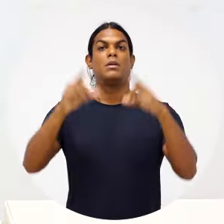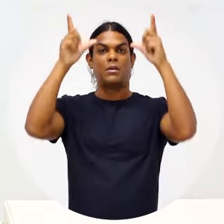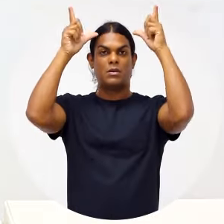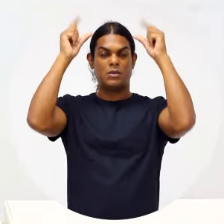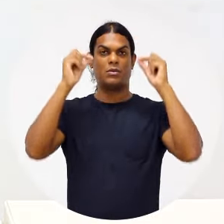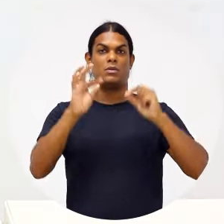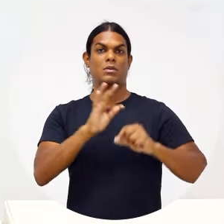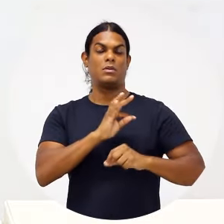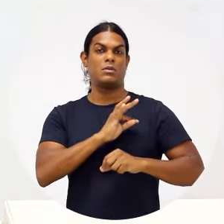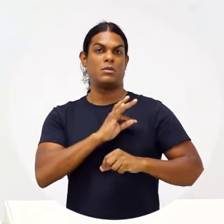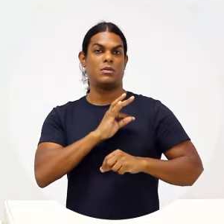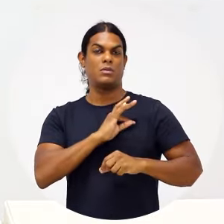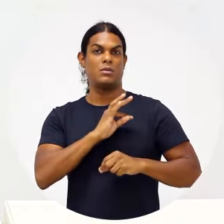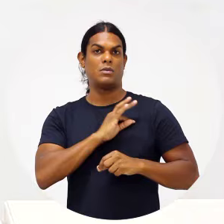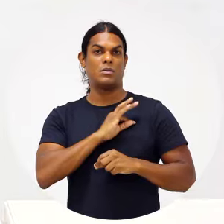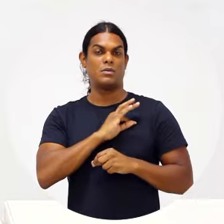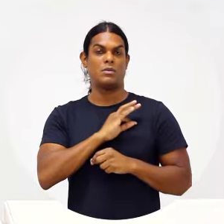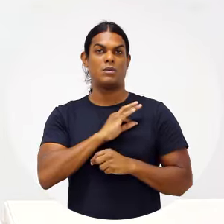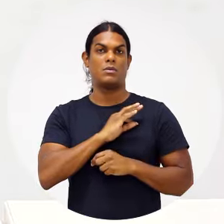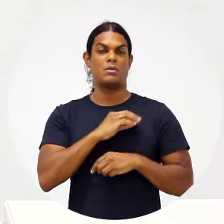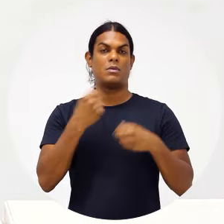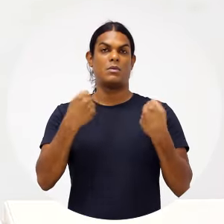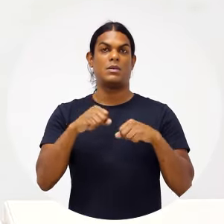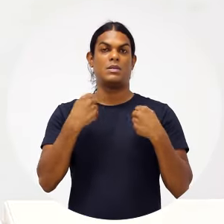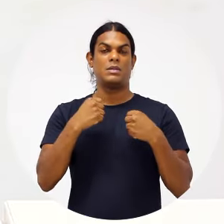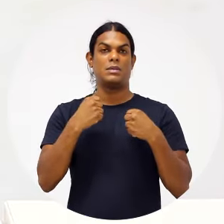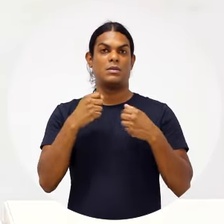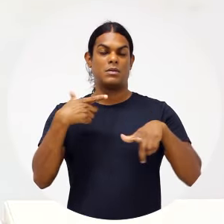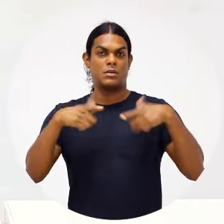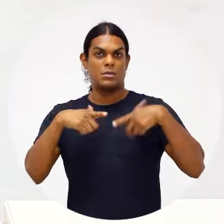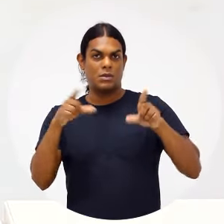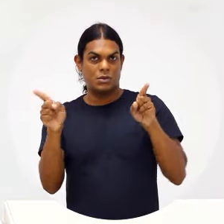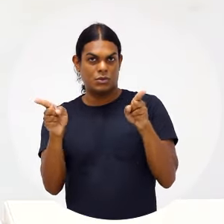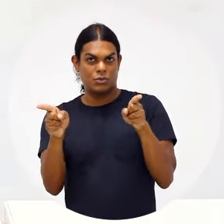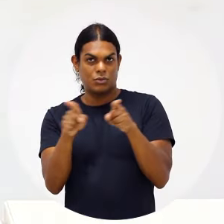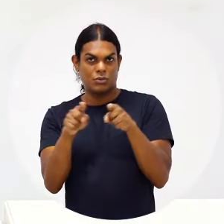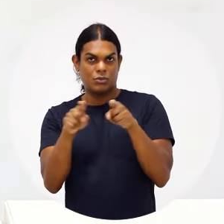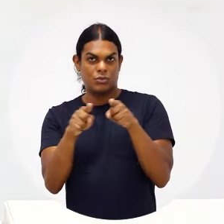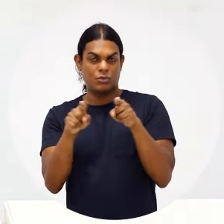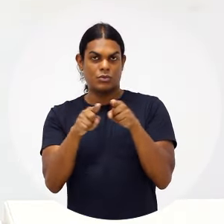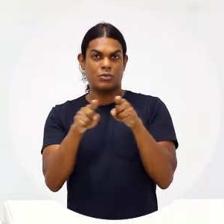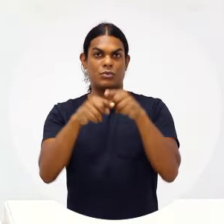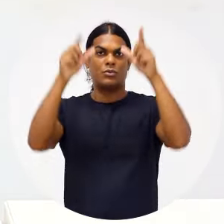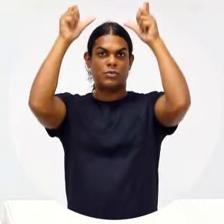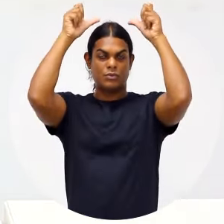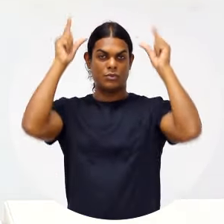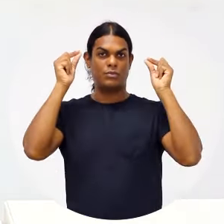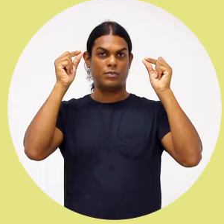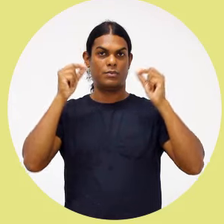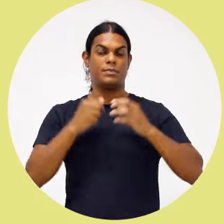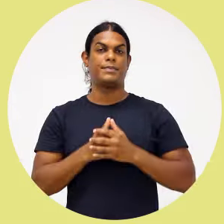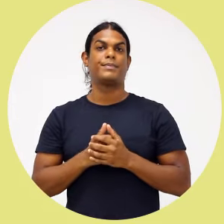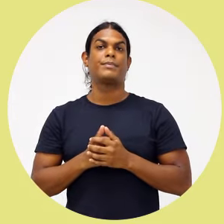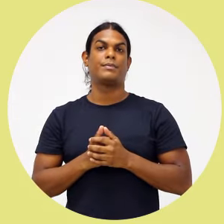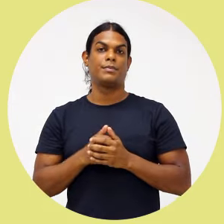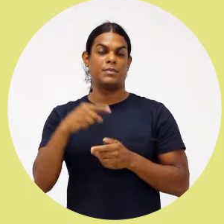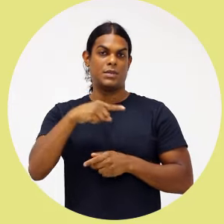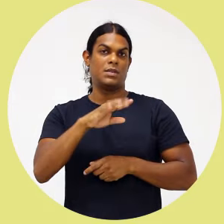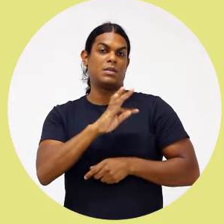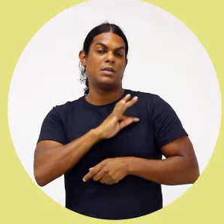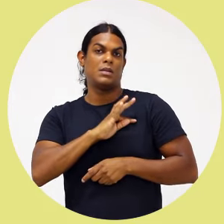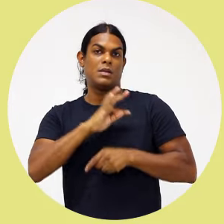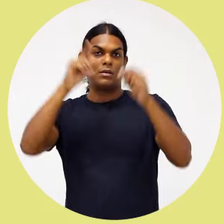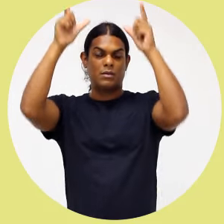pode atuar sob supervisão do enfermeiro. E a gente vê que por esse quadro, o técnico de enfermagem ele